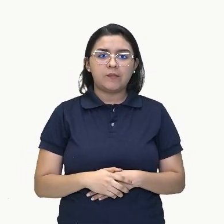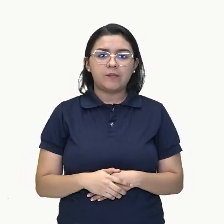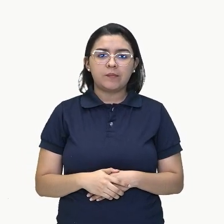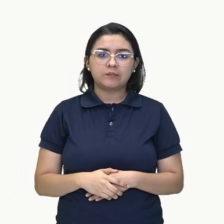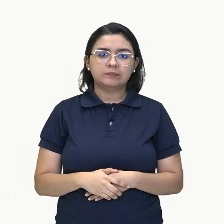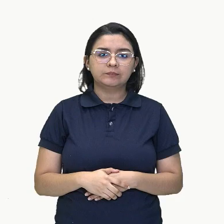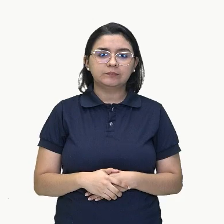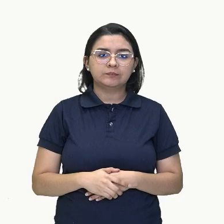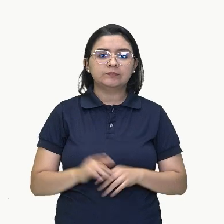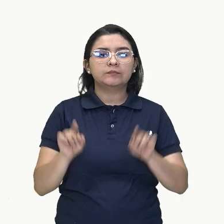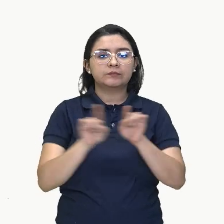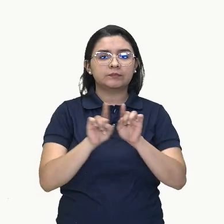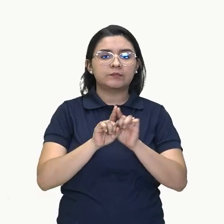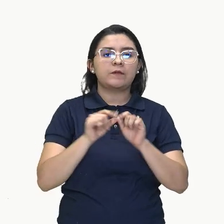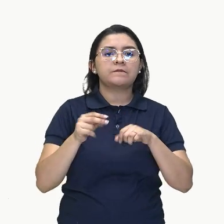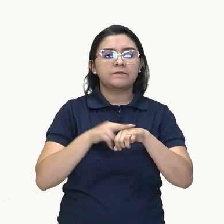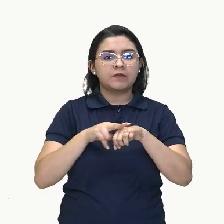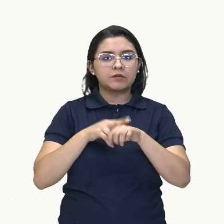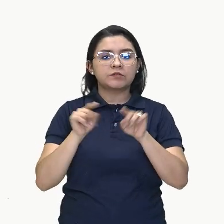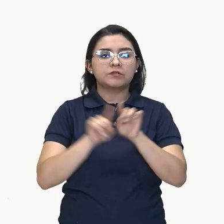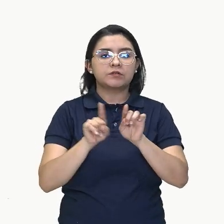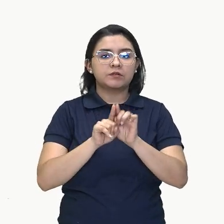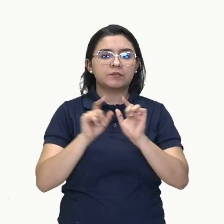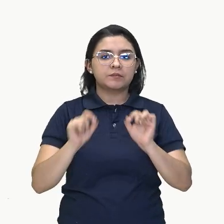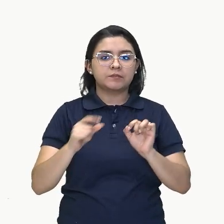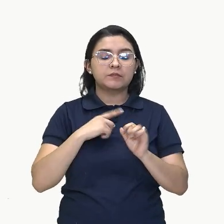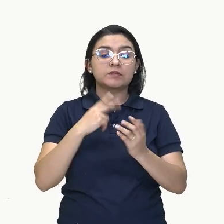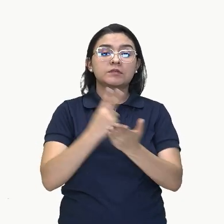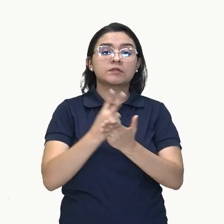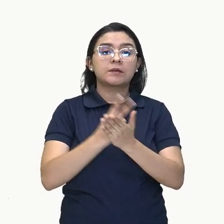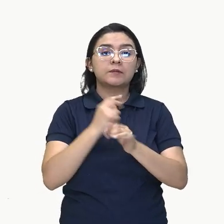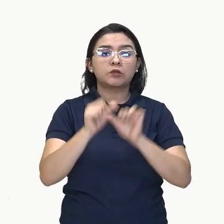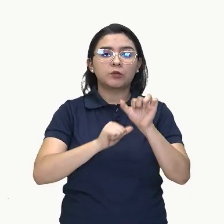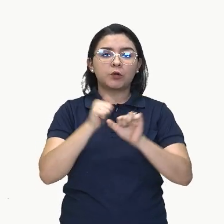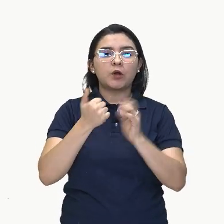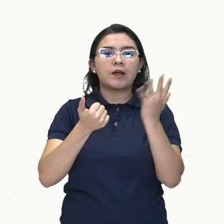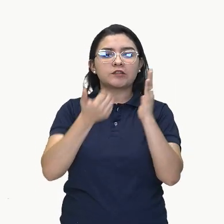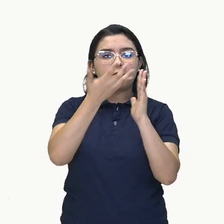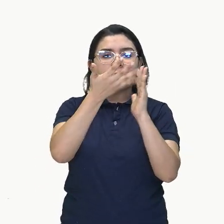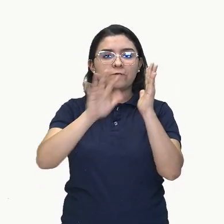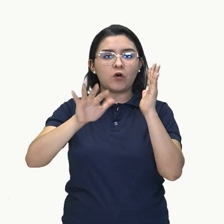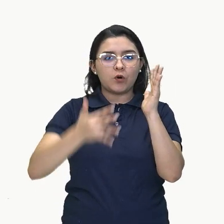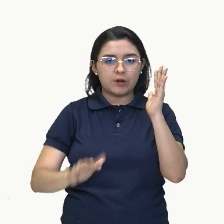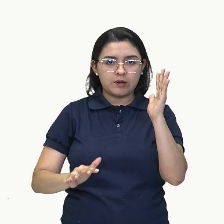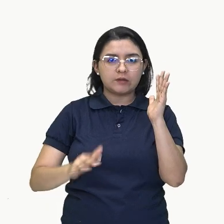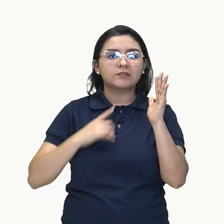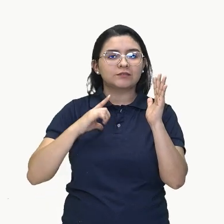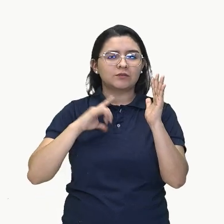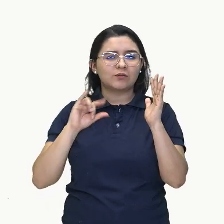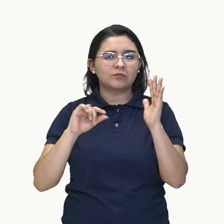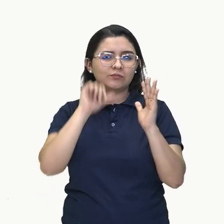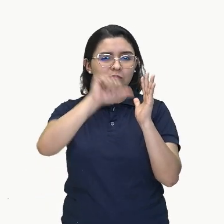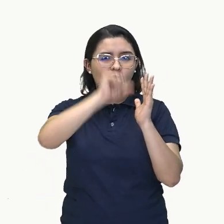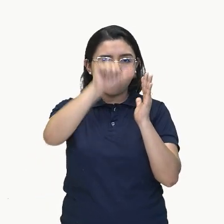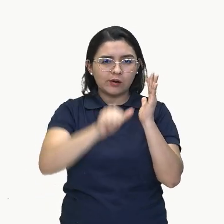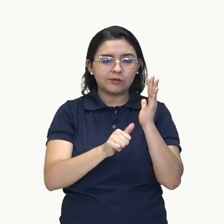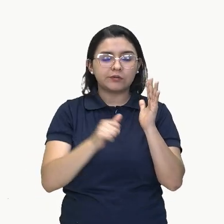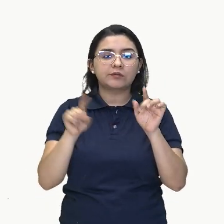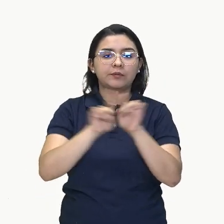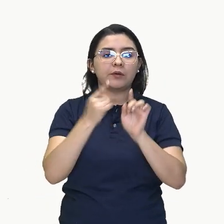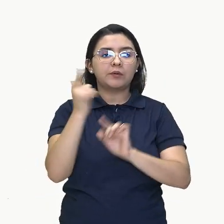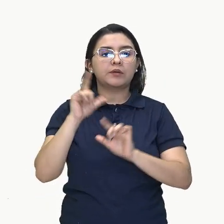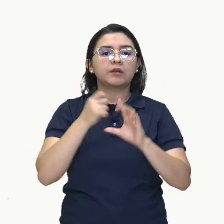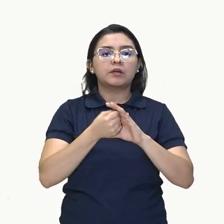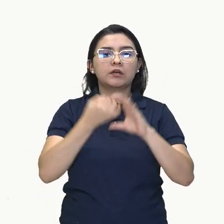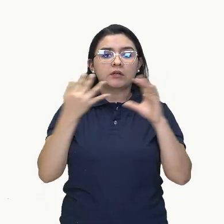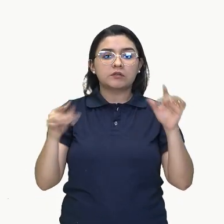altura, sempre verdes, né? A gente tem uma troca constante ali das folhas, se a gente for observar. Uma outra característica também,